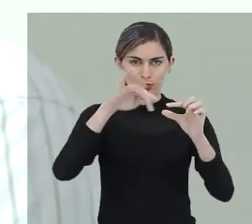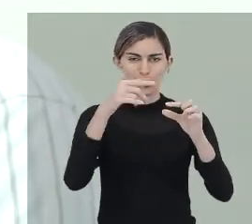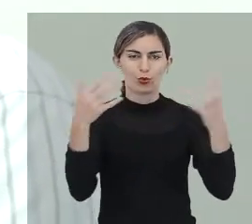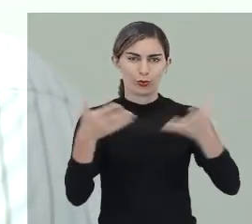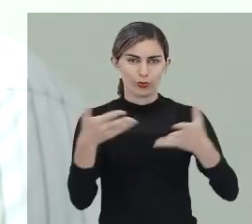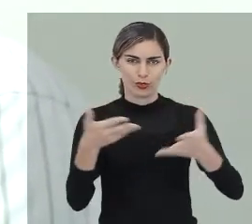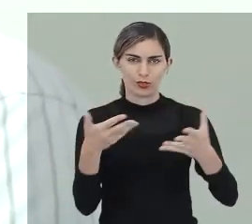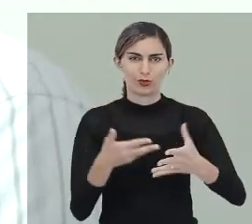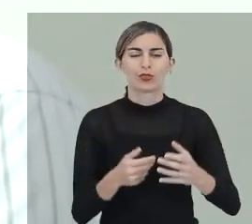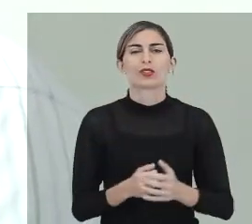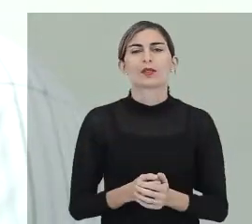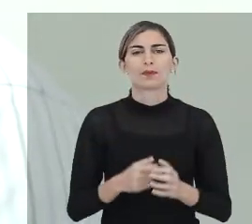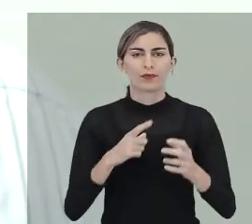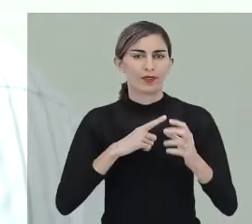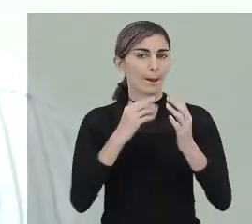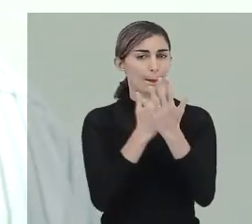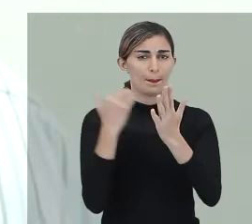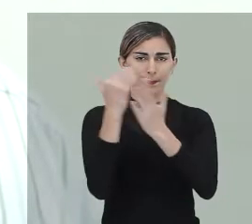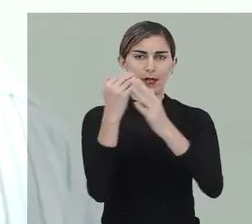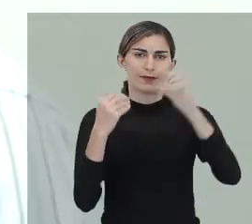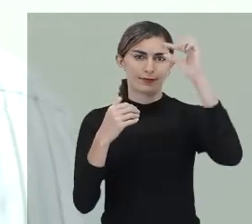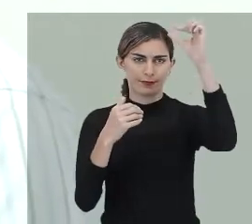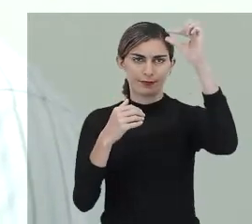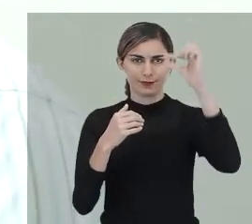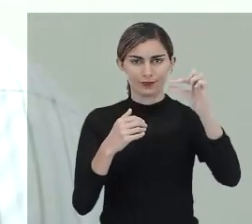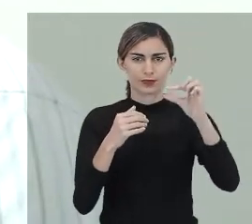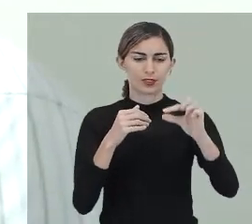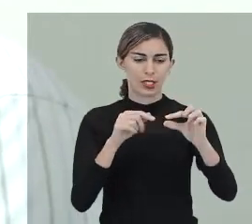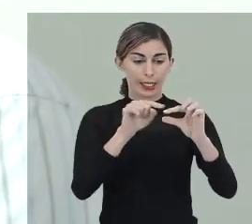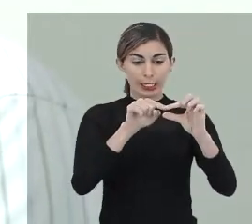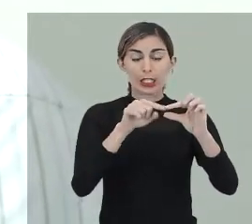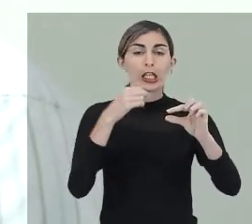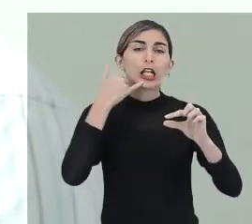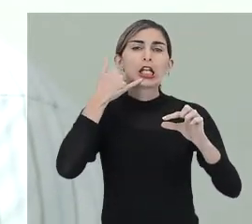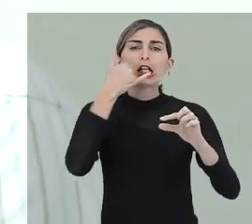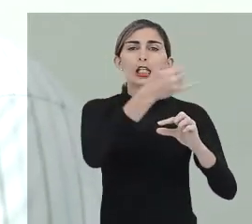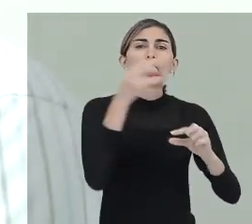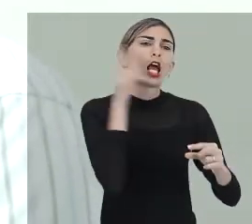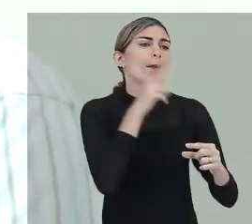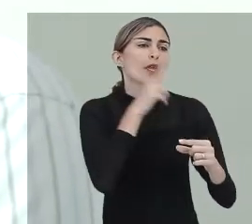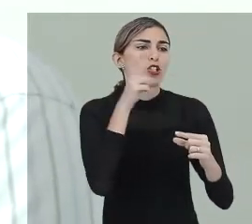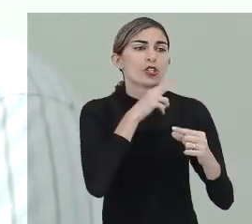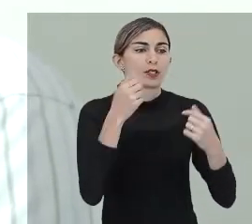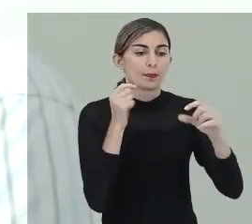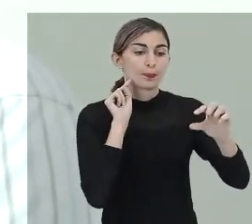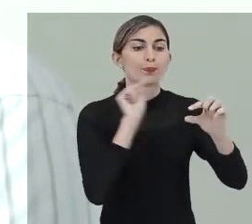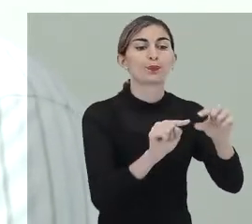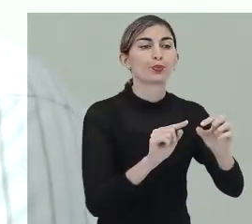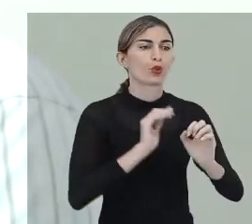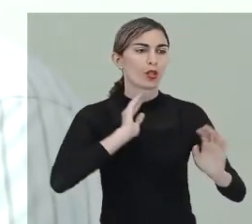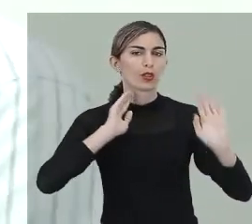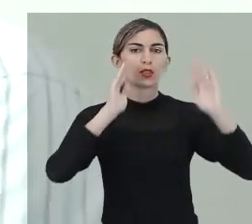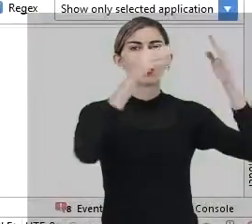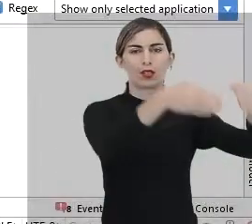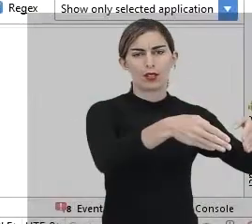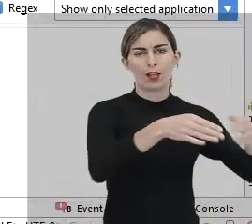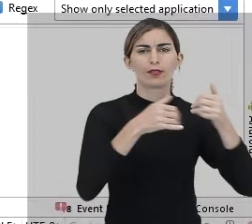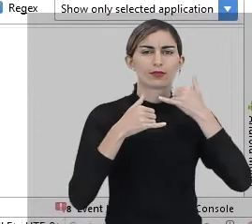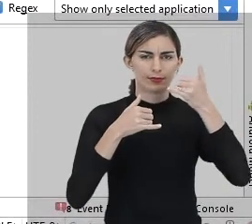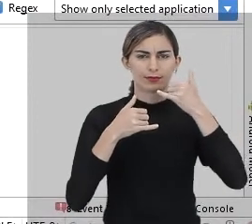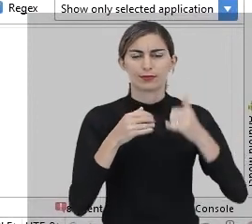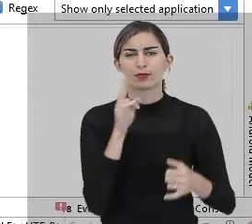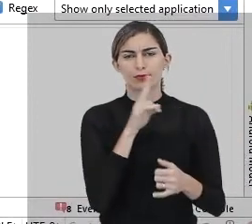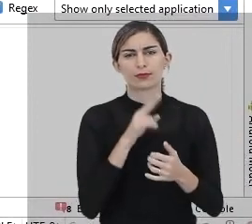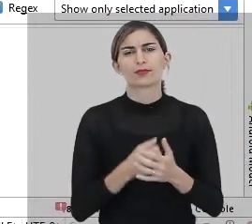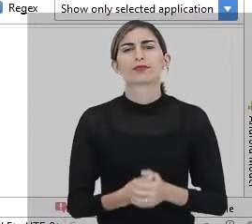2. E agora a gente vai ter um botão a mais, que vai ser um botão de ligação de emergência, que quando o usuário clicar, ele vai fazer a descarga. Então a gente tem aqui o